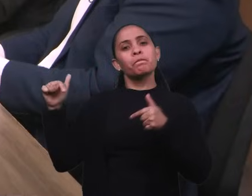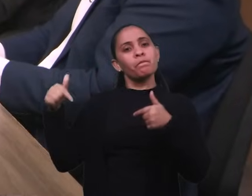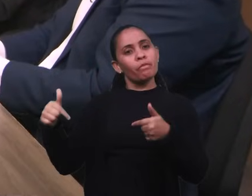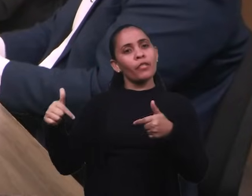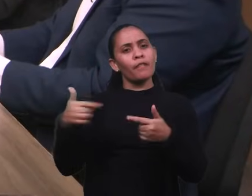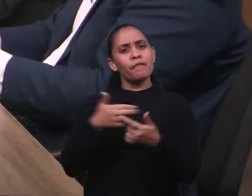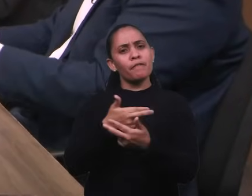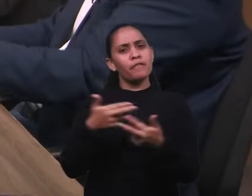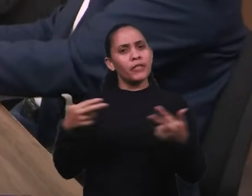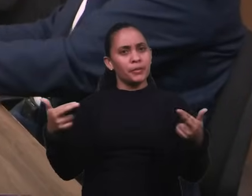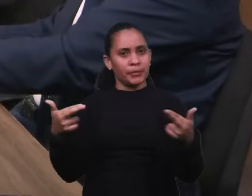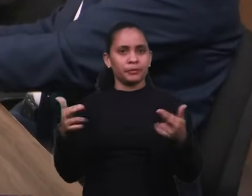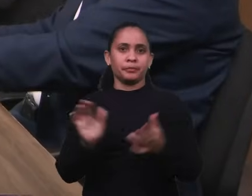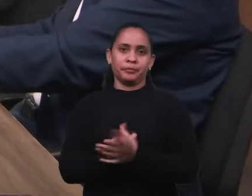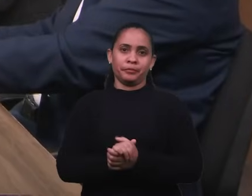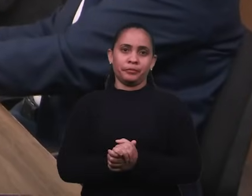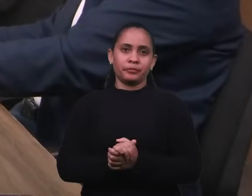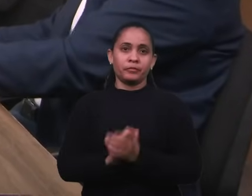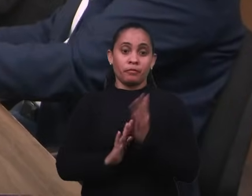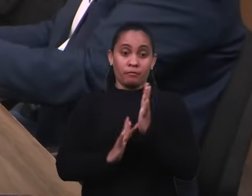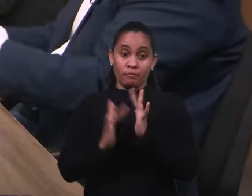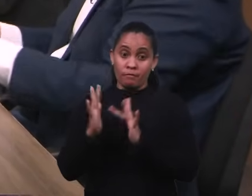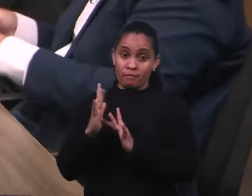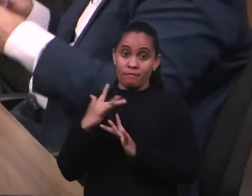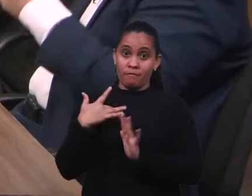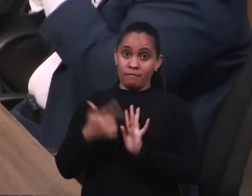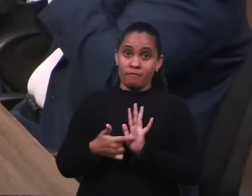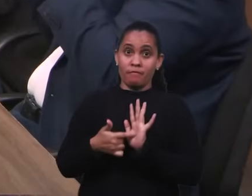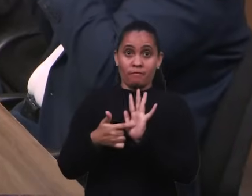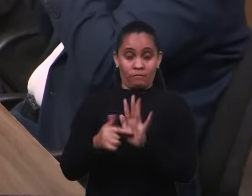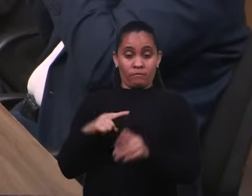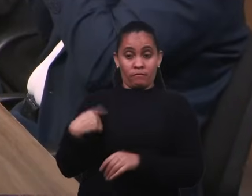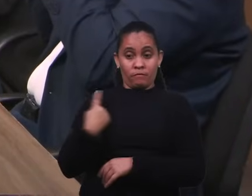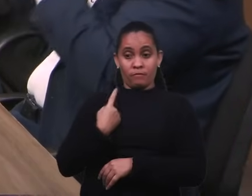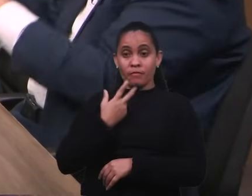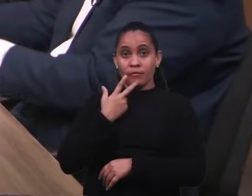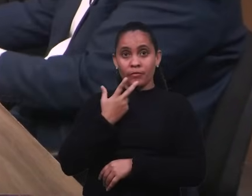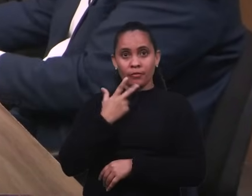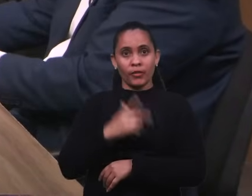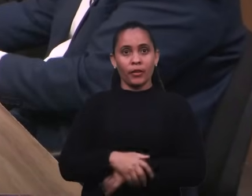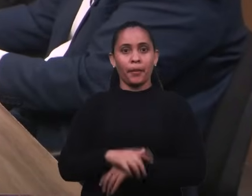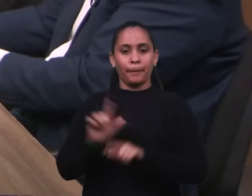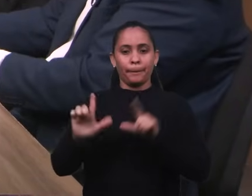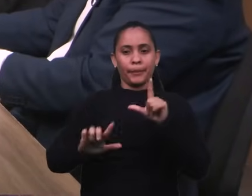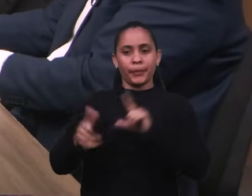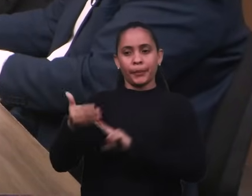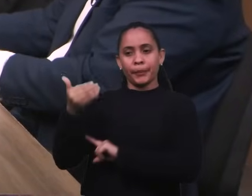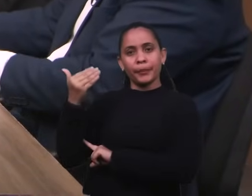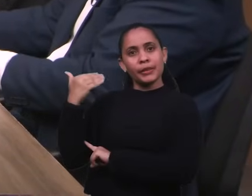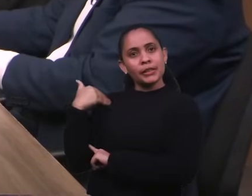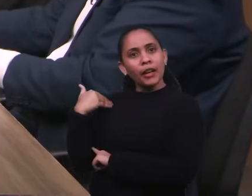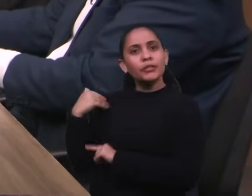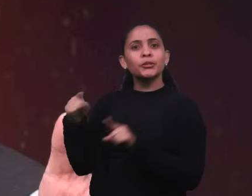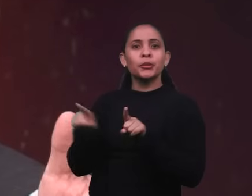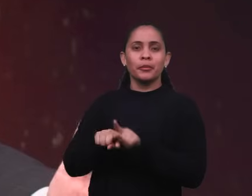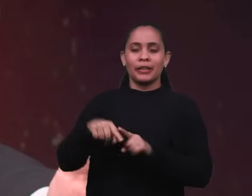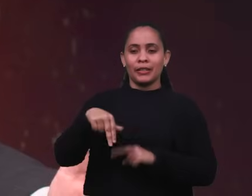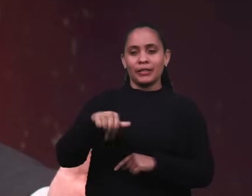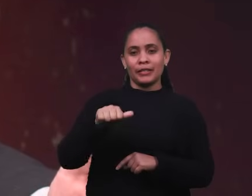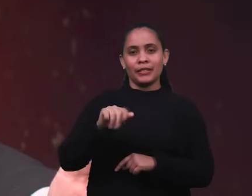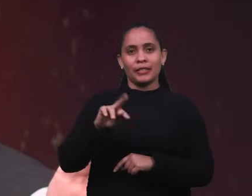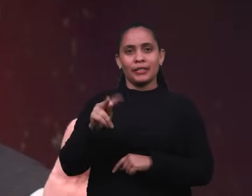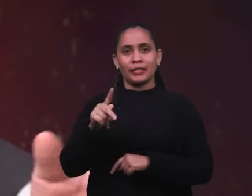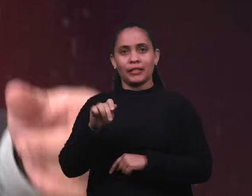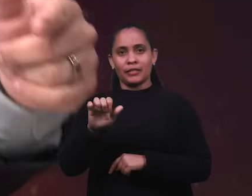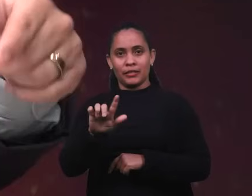muitos momentos. Por exemplo, Jesus ele vai manifestar isso. Nós falamos no episódio passado sobre Natanael, e o Senhor fala